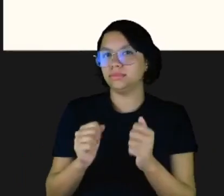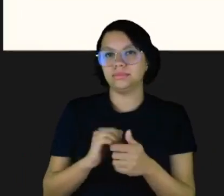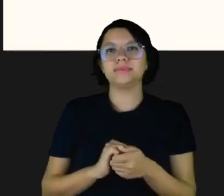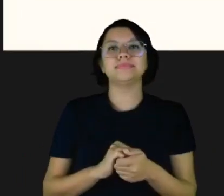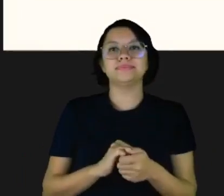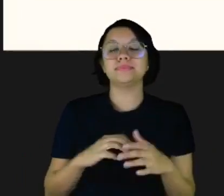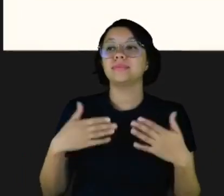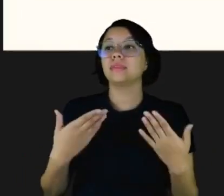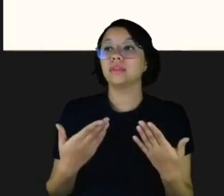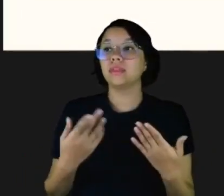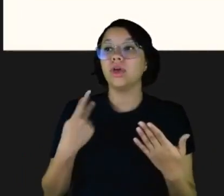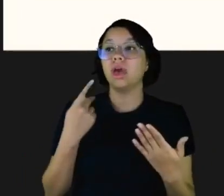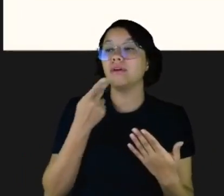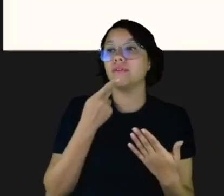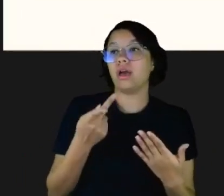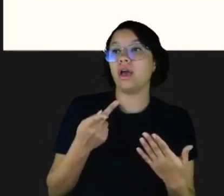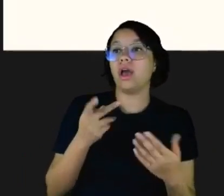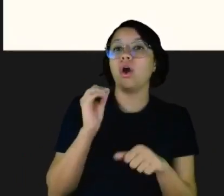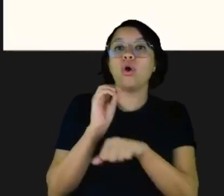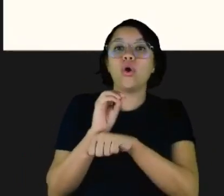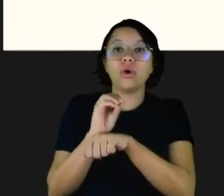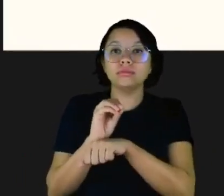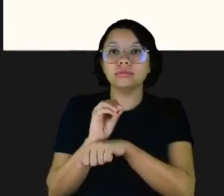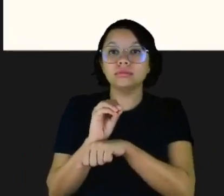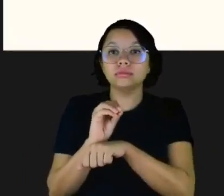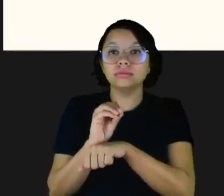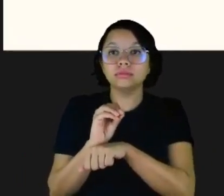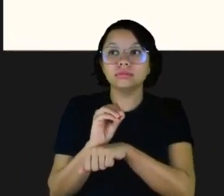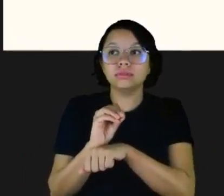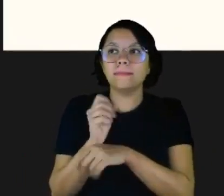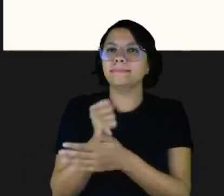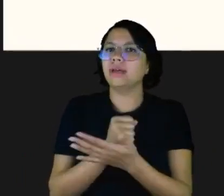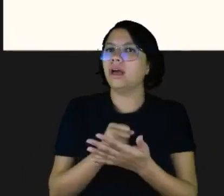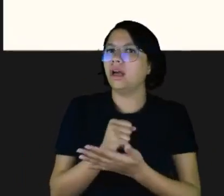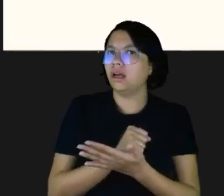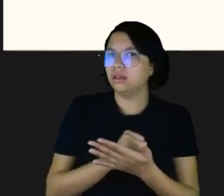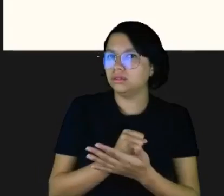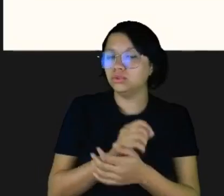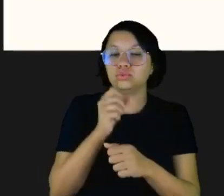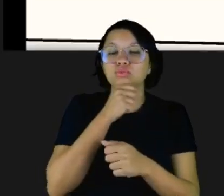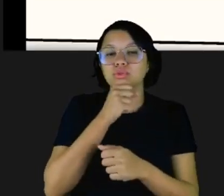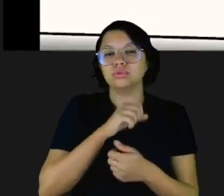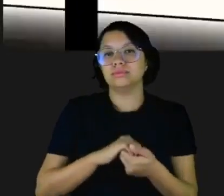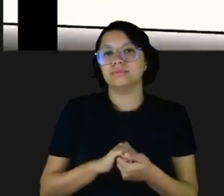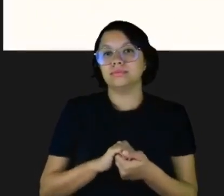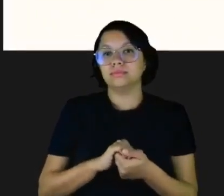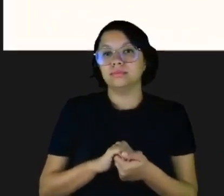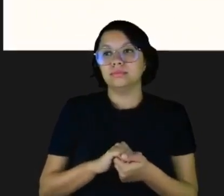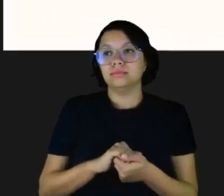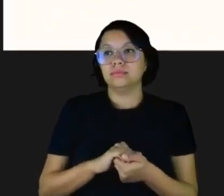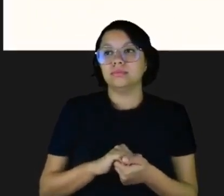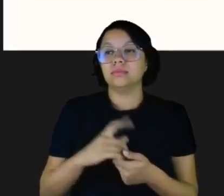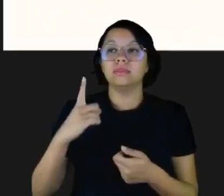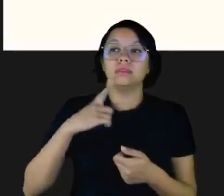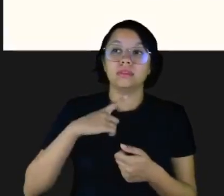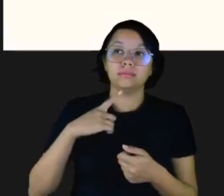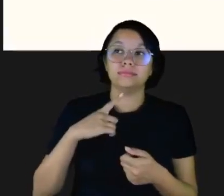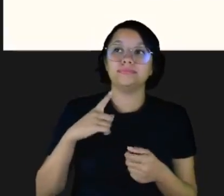Então, isso a gente diz de cuidados muito básicos com o idoso. Nós temos